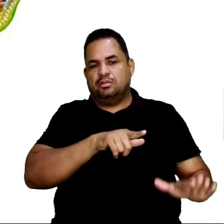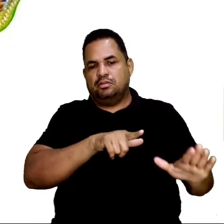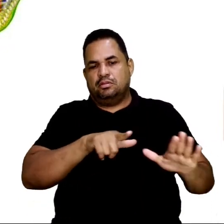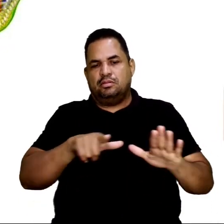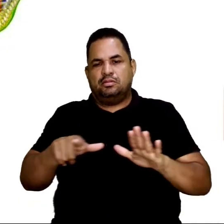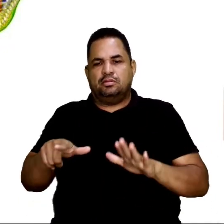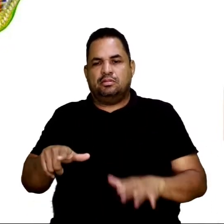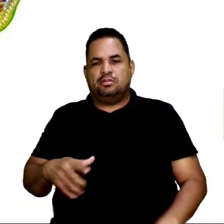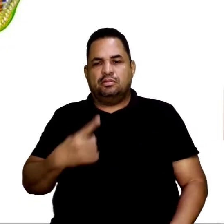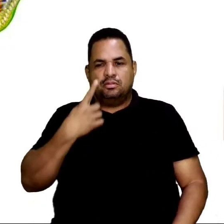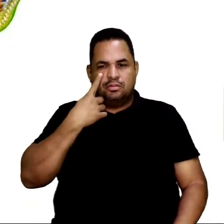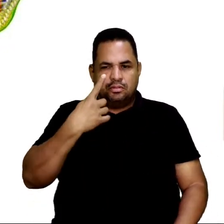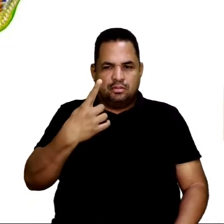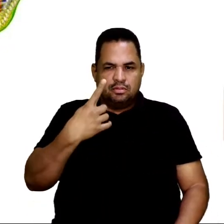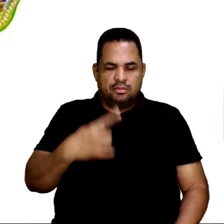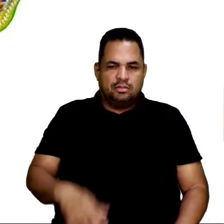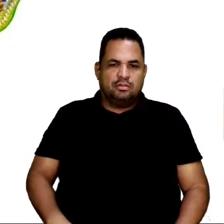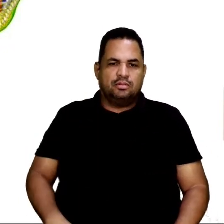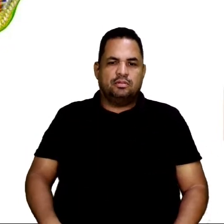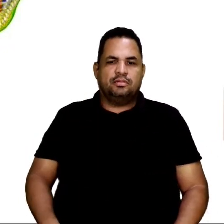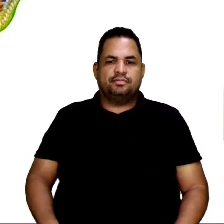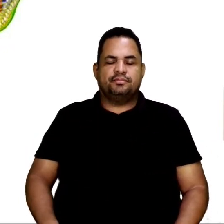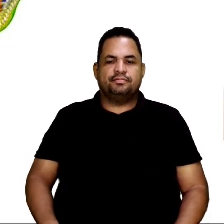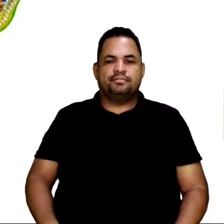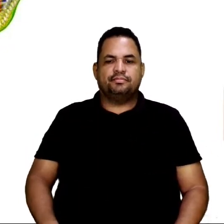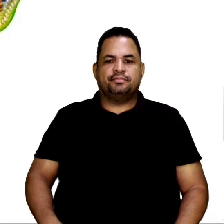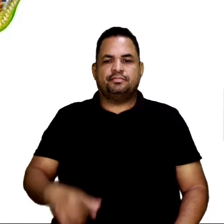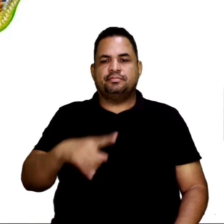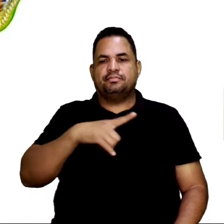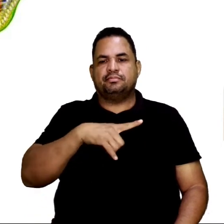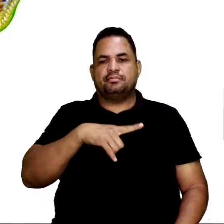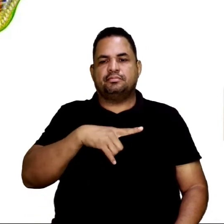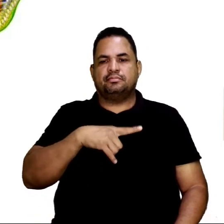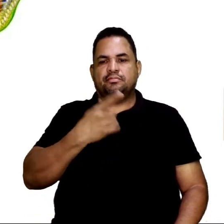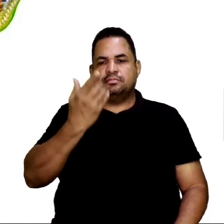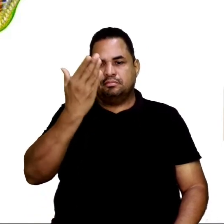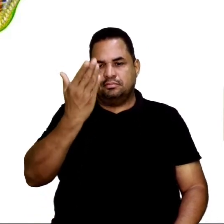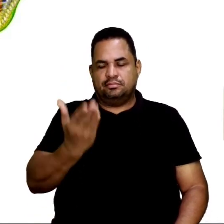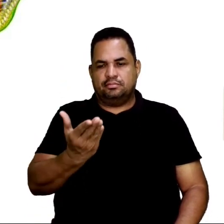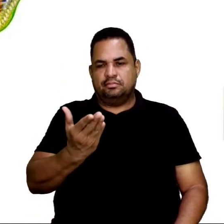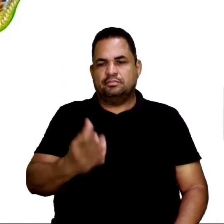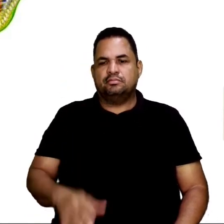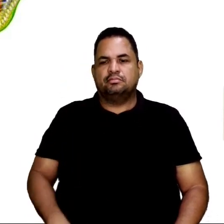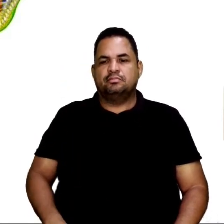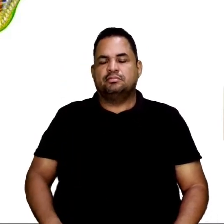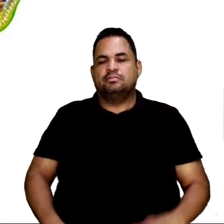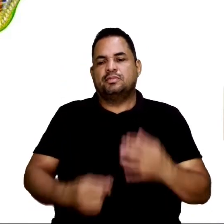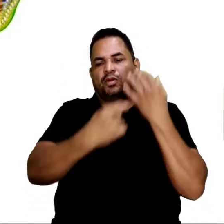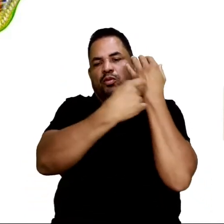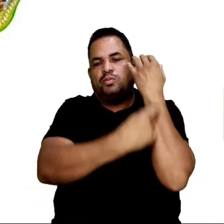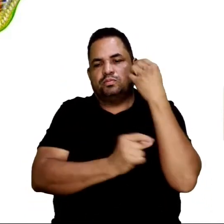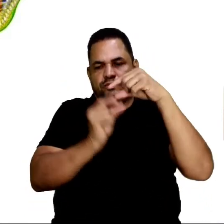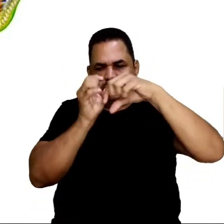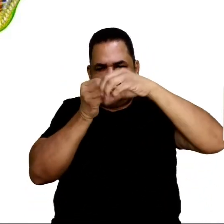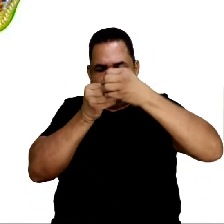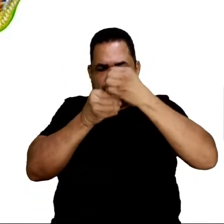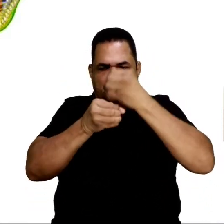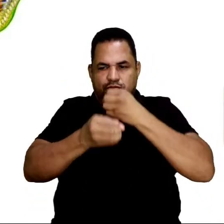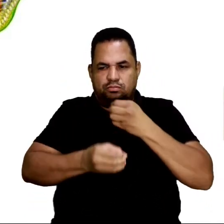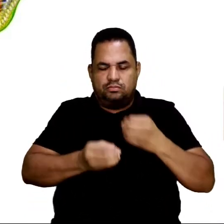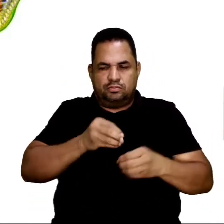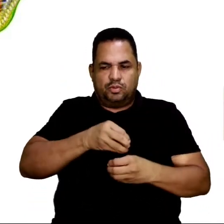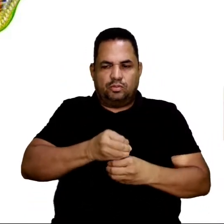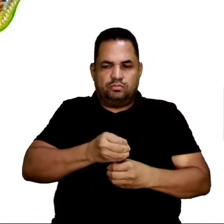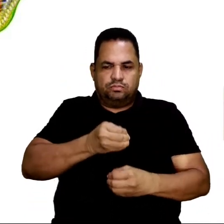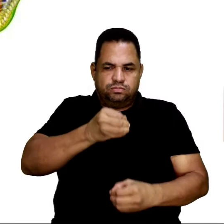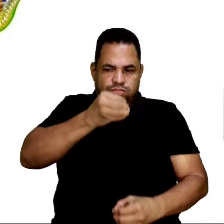tá vendo que nessa parte amarelinha você já tem ali os traços da coluna vertebral, das vértebras, não é?